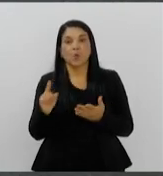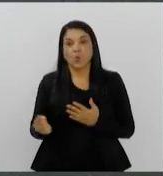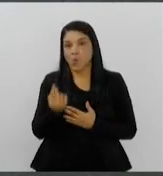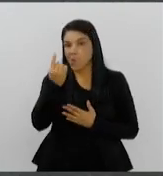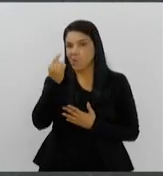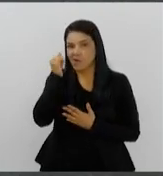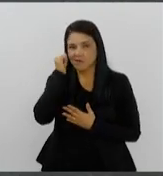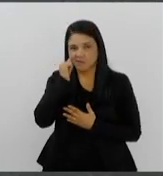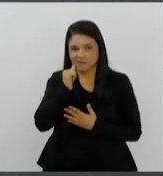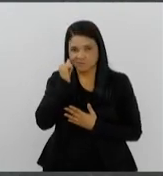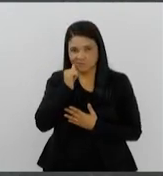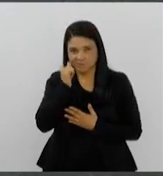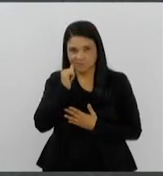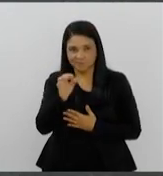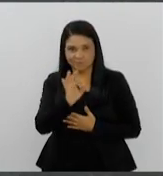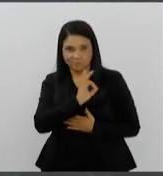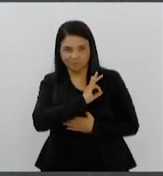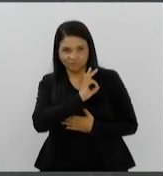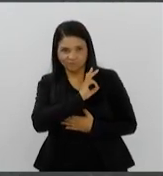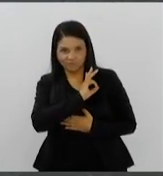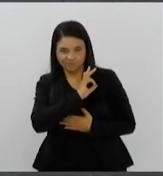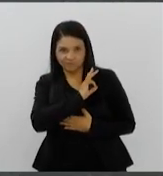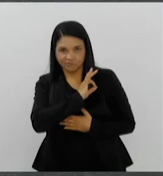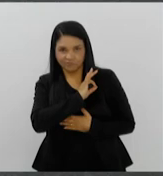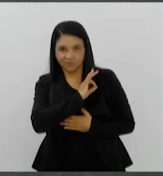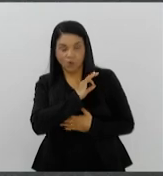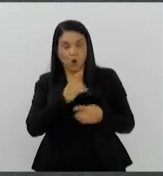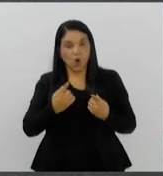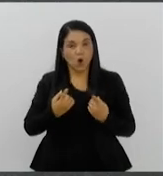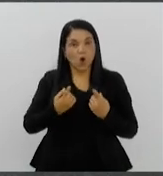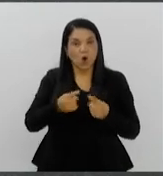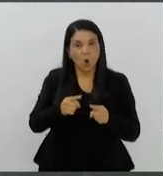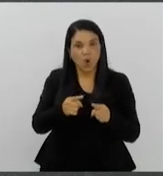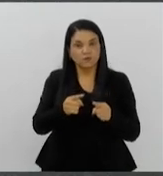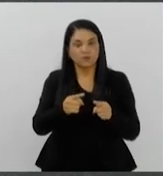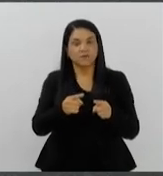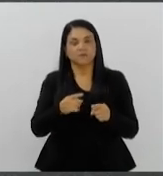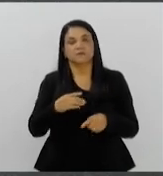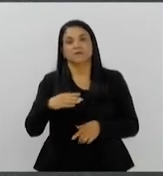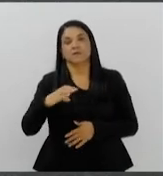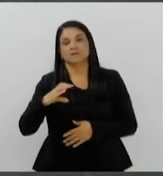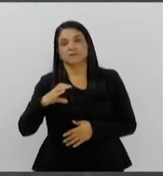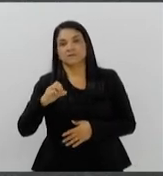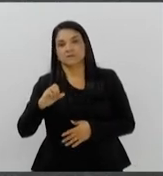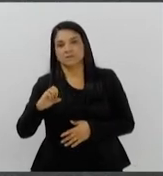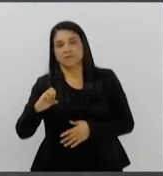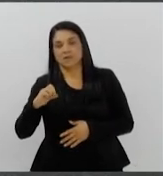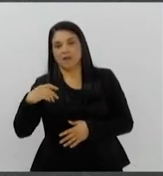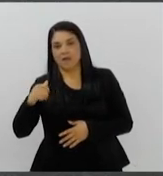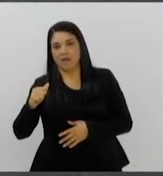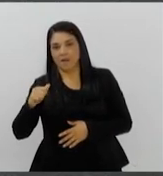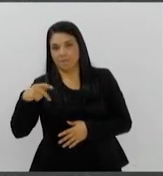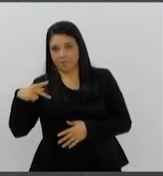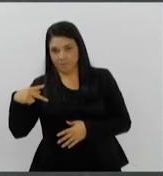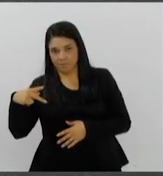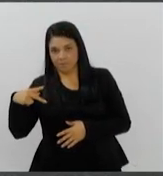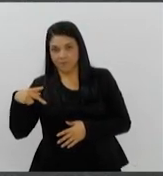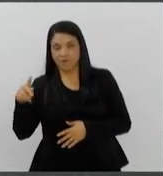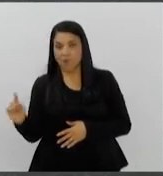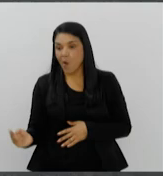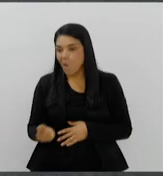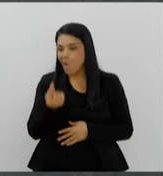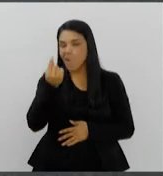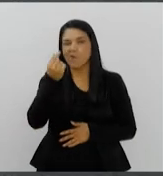mais se insurge contra os desmandos da atual SEAP, ela foi a